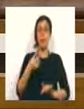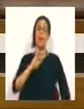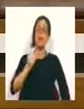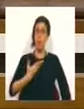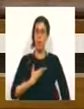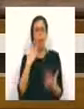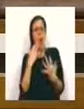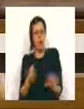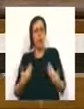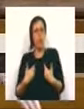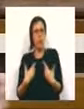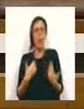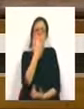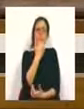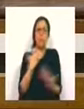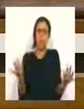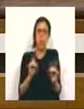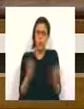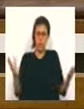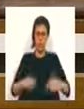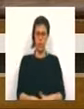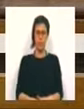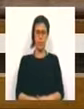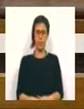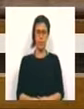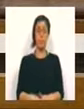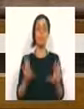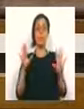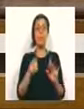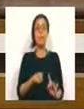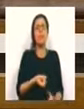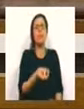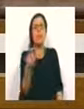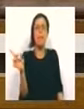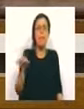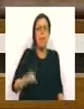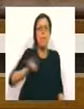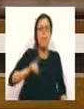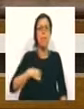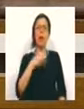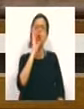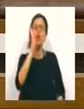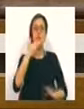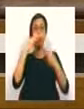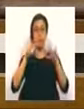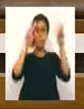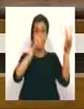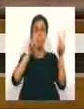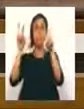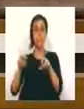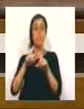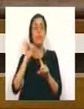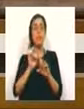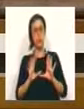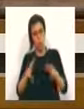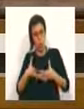PSD, naturalmente, congratula-se com isso. Várias vezes afirmámos aqui que estas matérias constituem, para